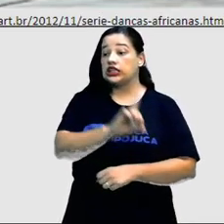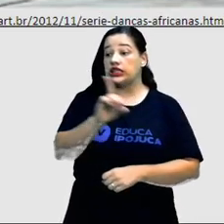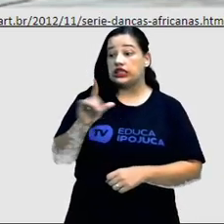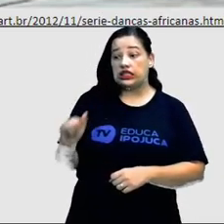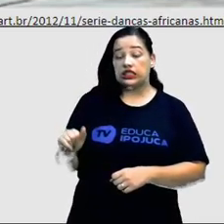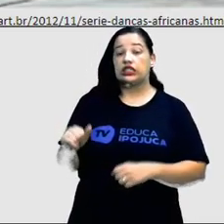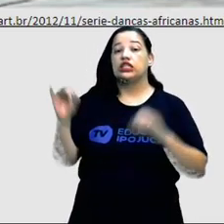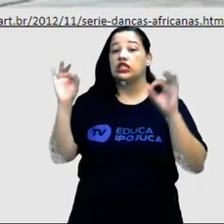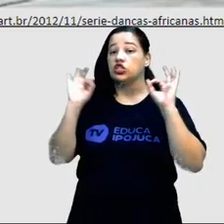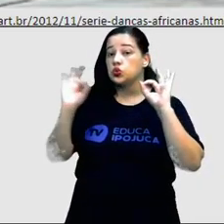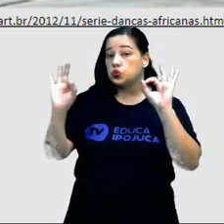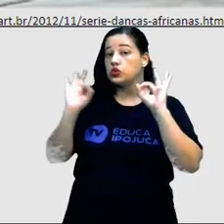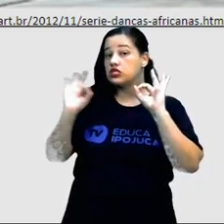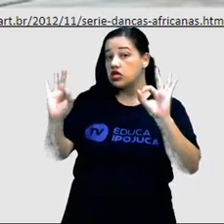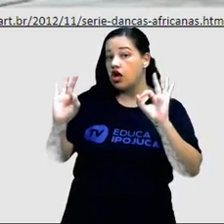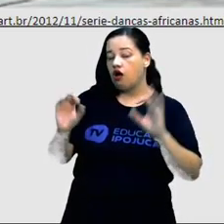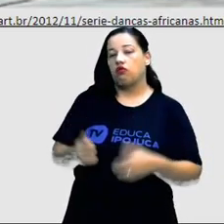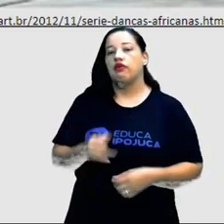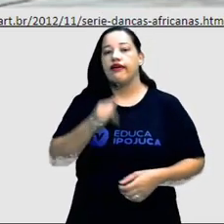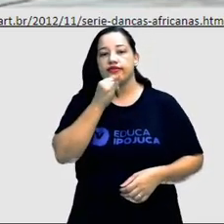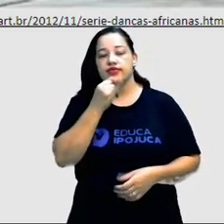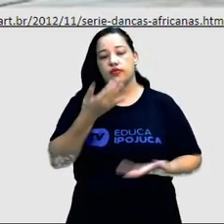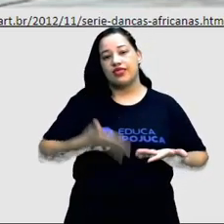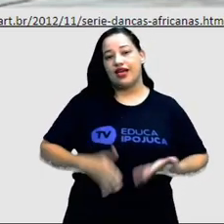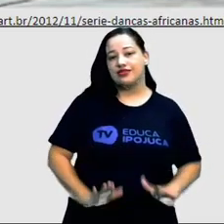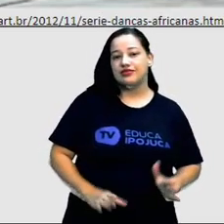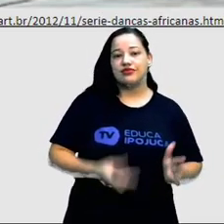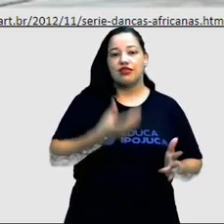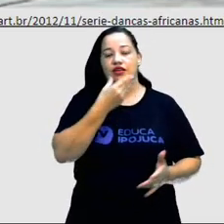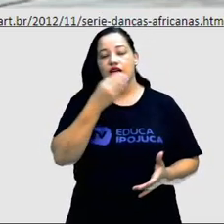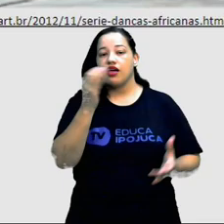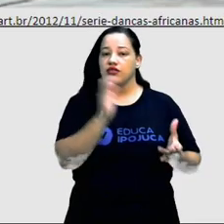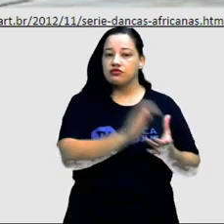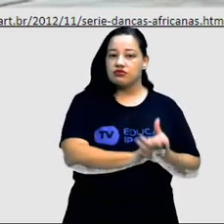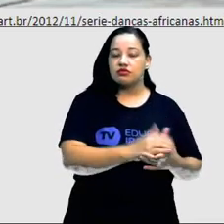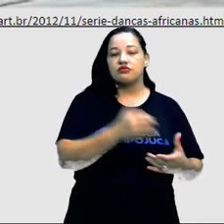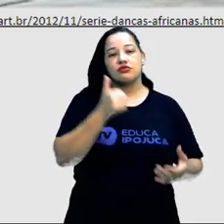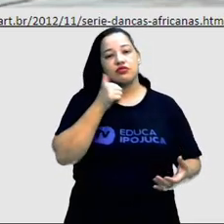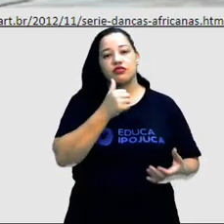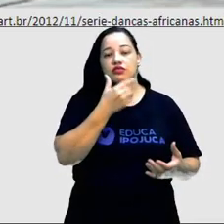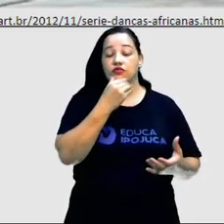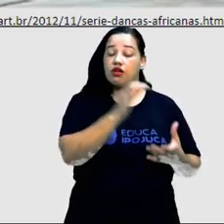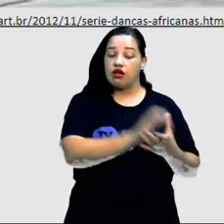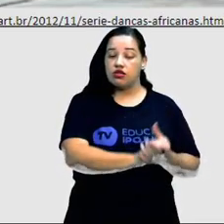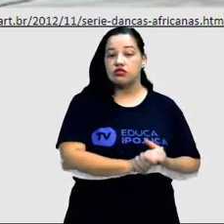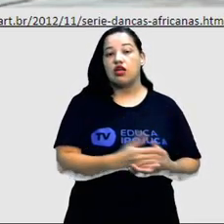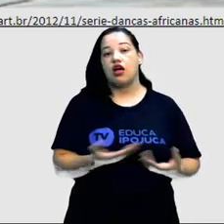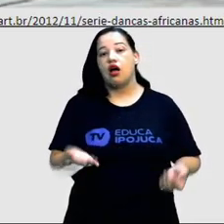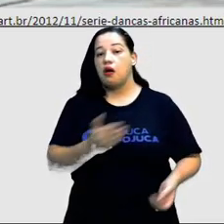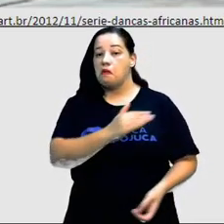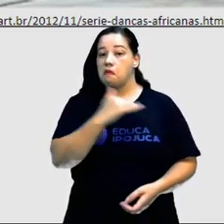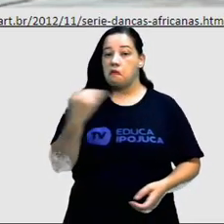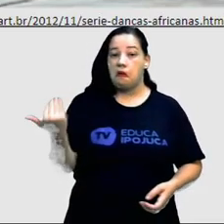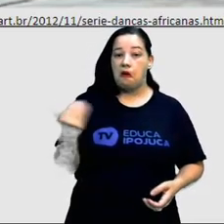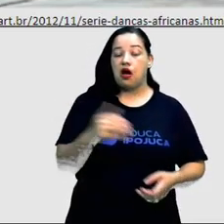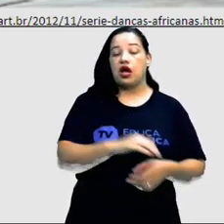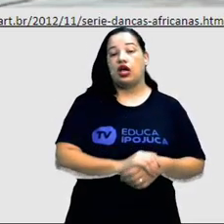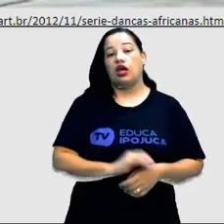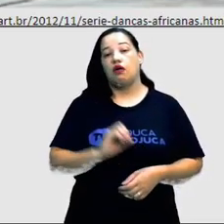por exemplo, nascimentos, casamentos, morte, colheitas, guerras